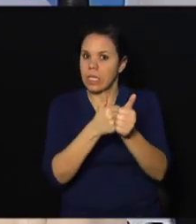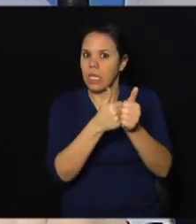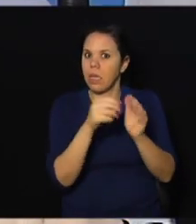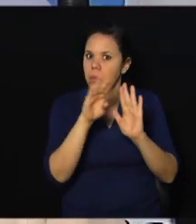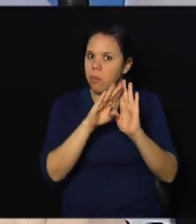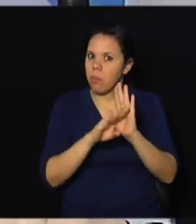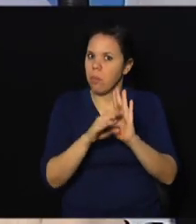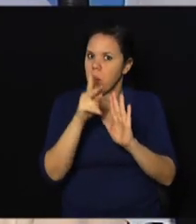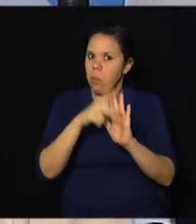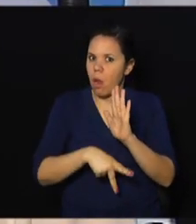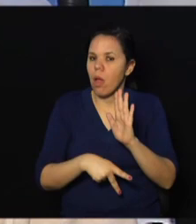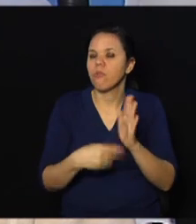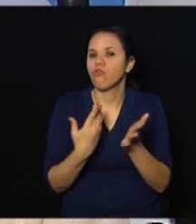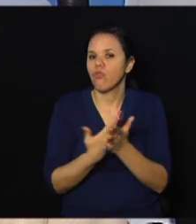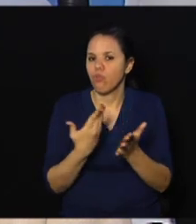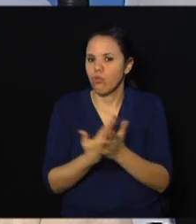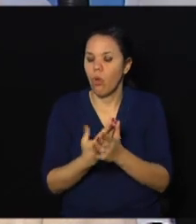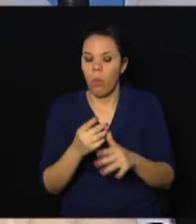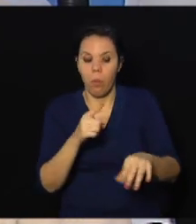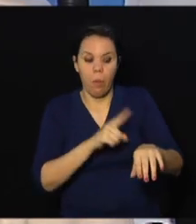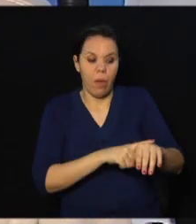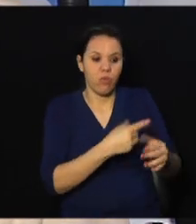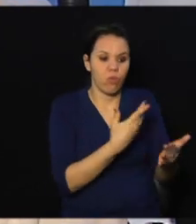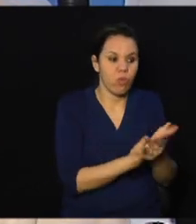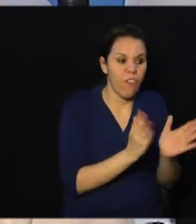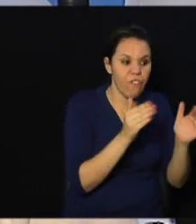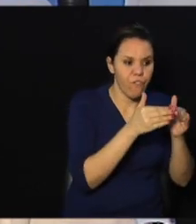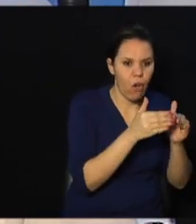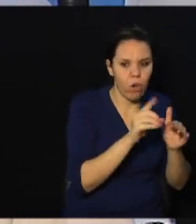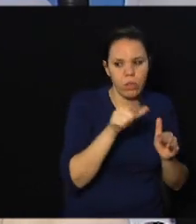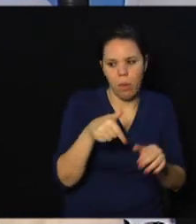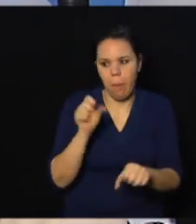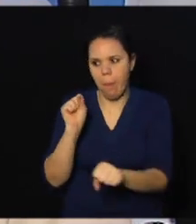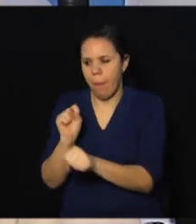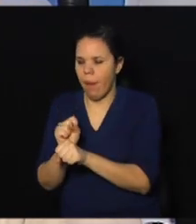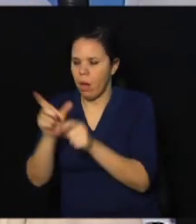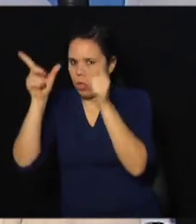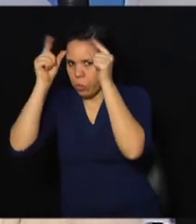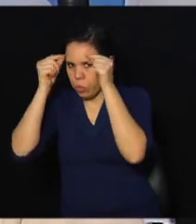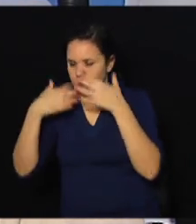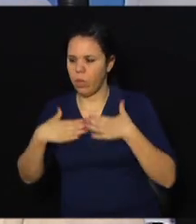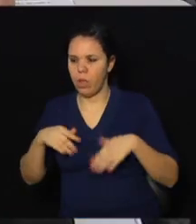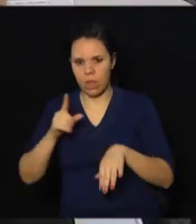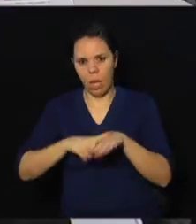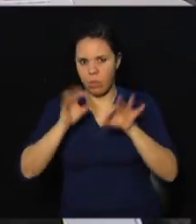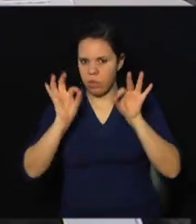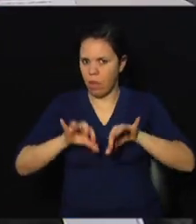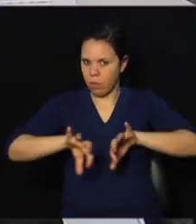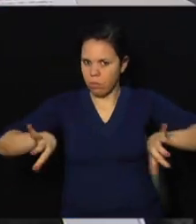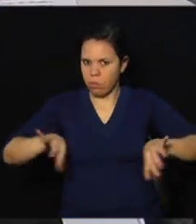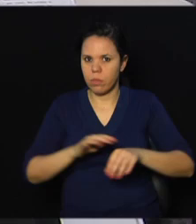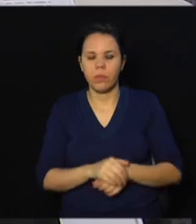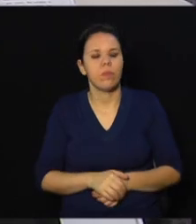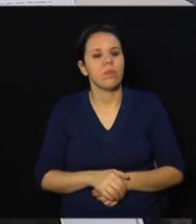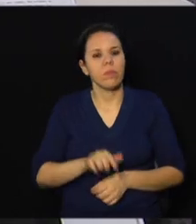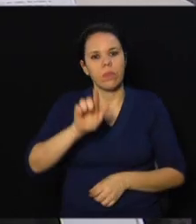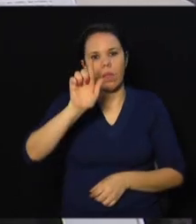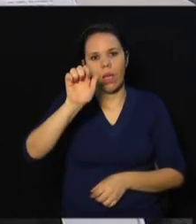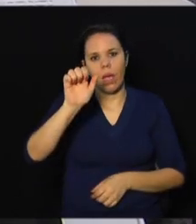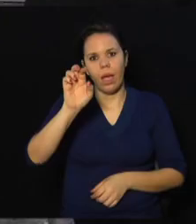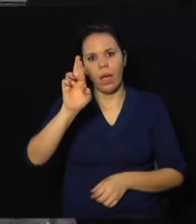está estudando, a gente está estudando. O momento que a gente para, a gente tem que realmente parar, né? Acho que tudo tem seu tempo. O Gabriel tá na